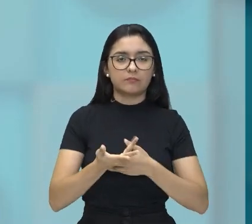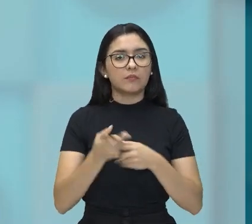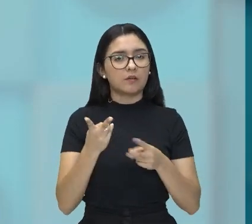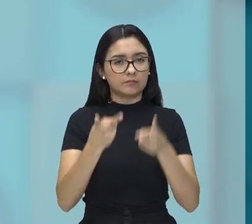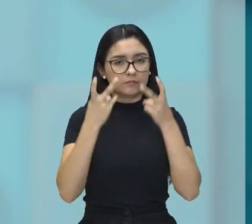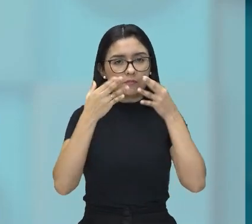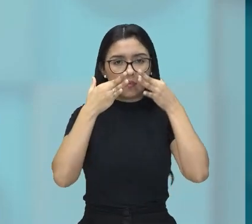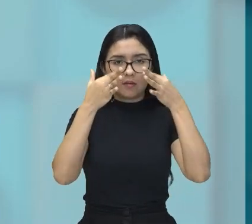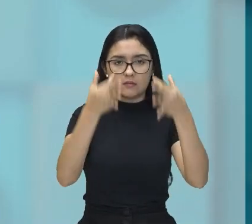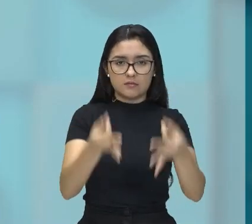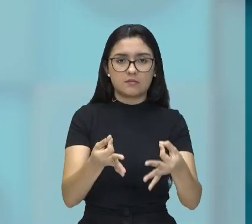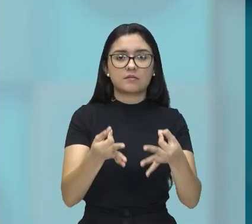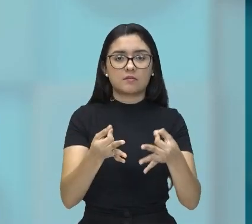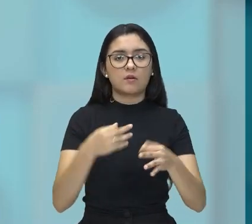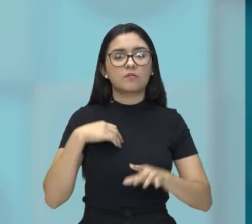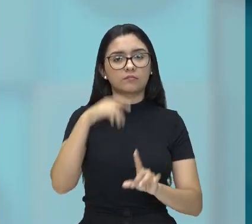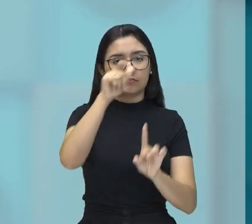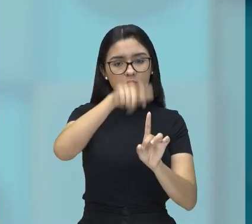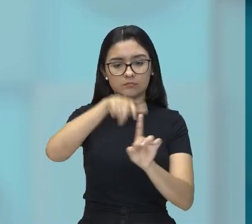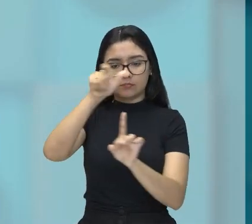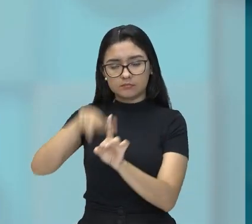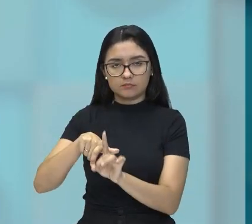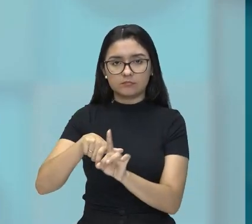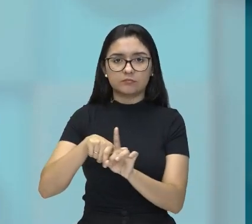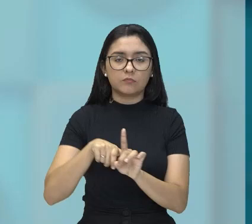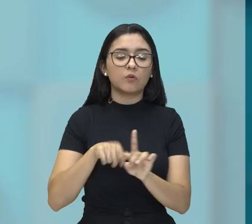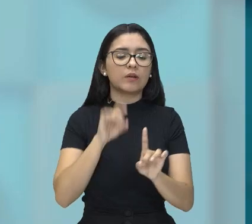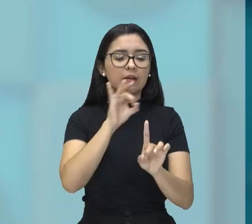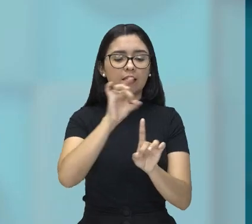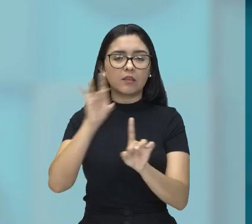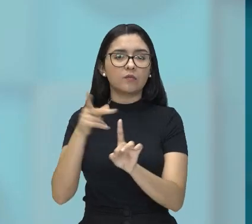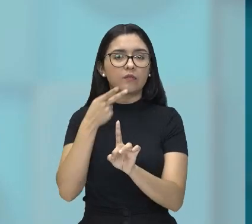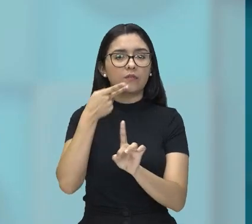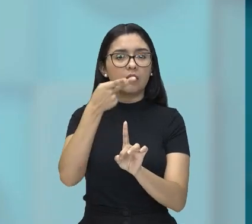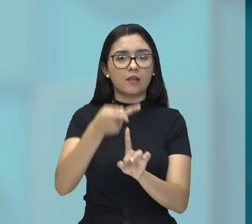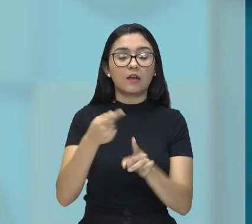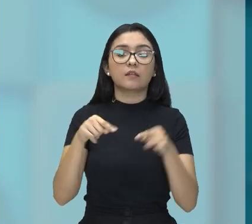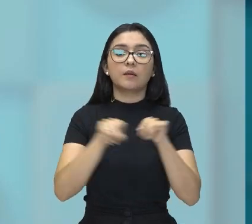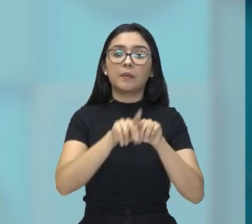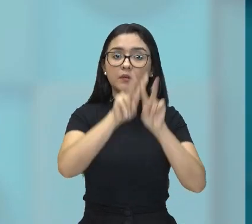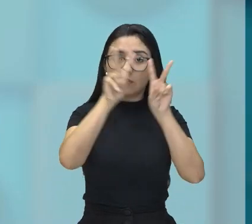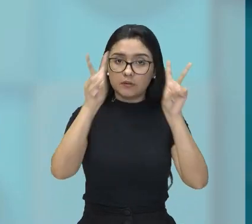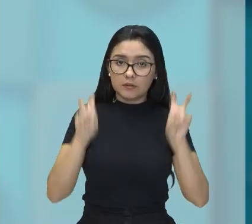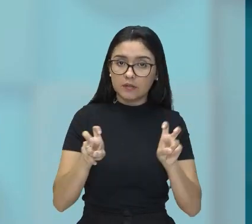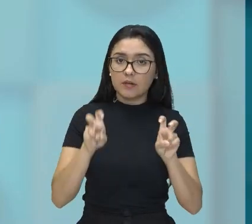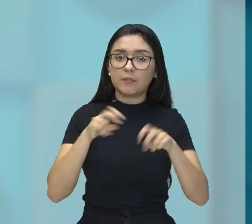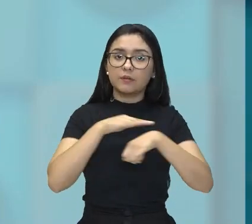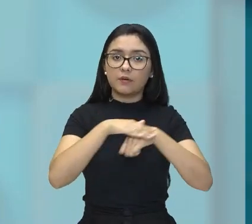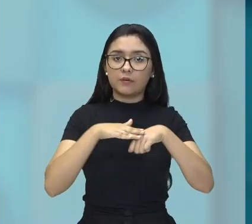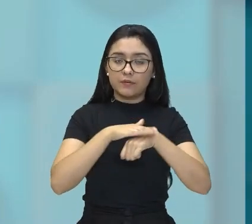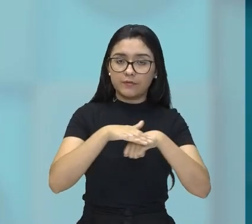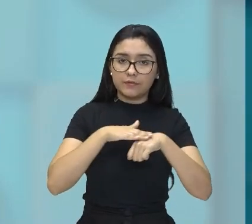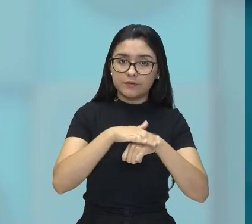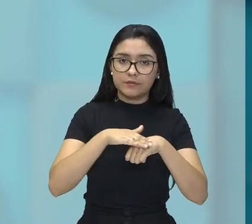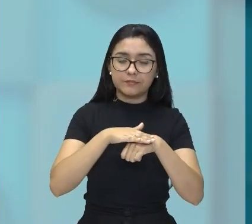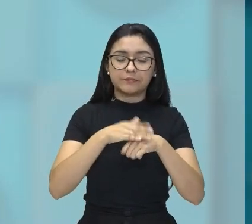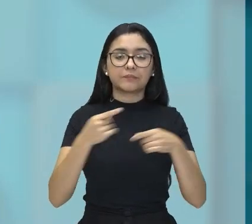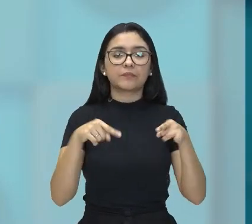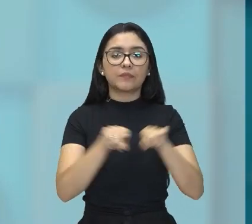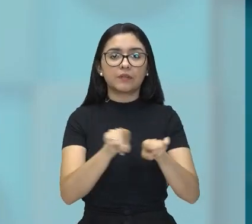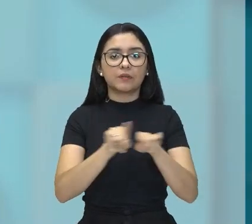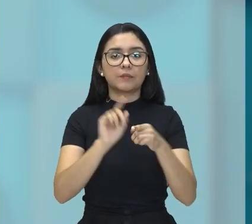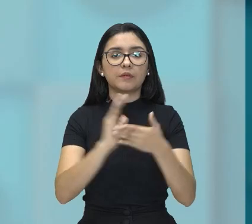bastante atenção nos personagens, no que eles falam, no assunto que é abordado também, certo? E em